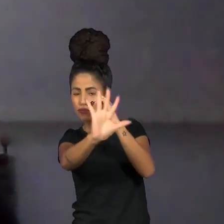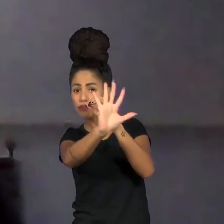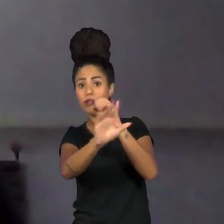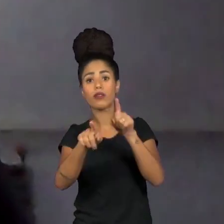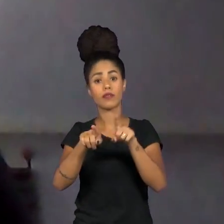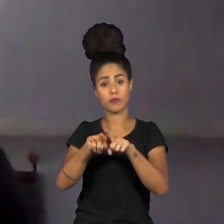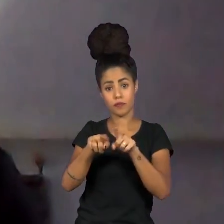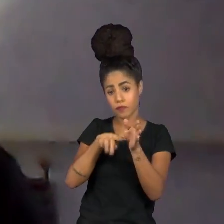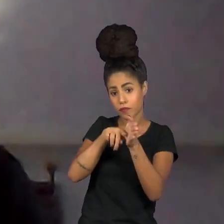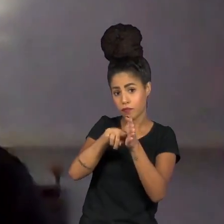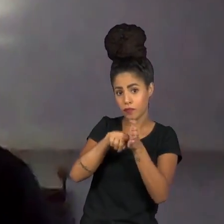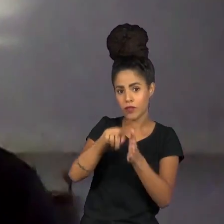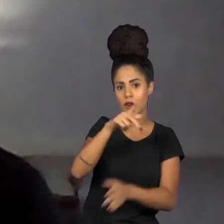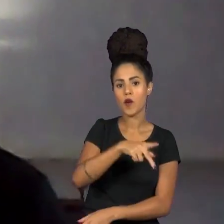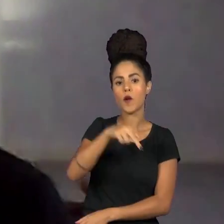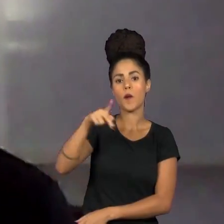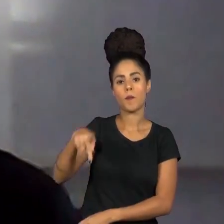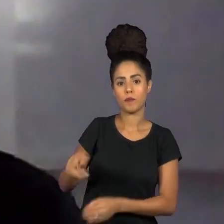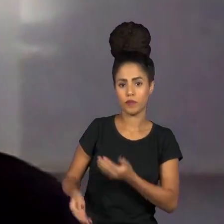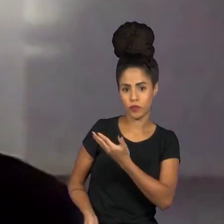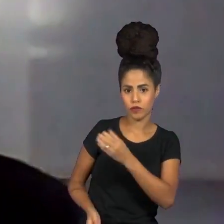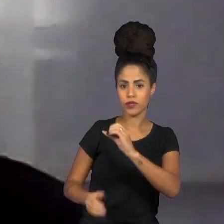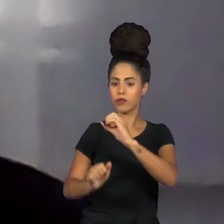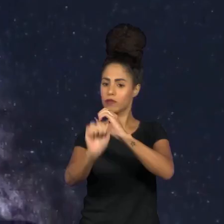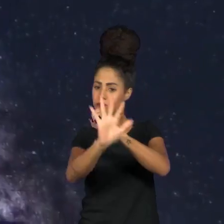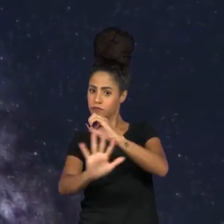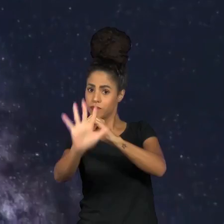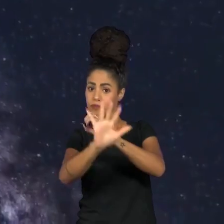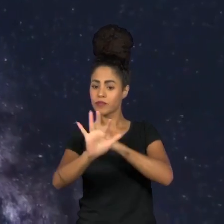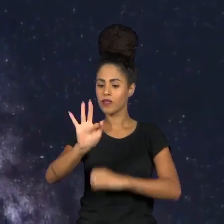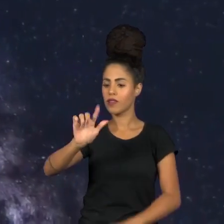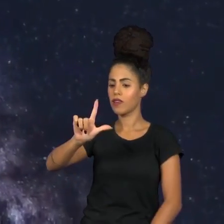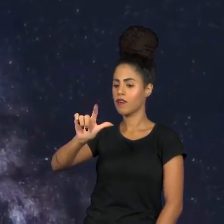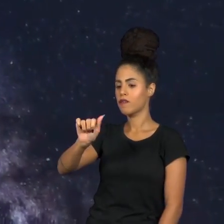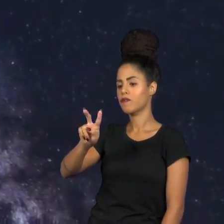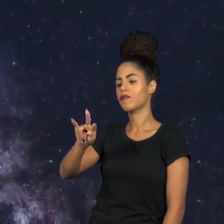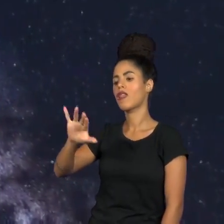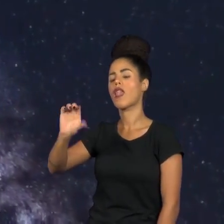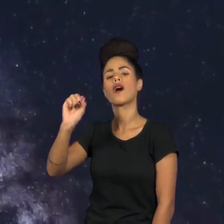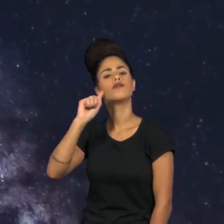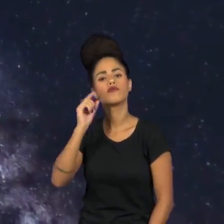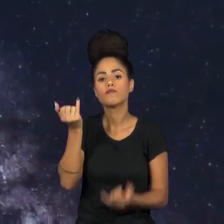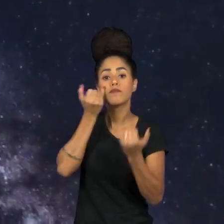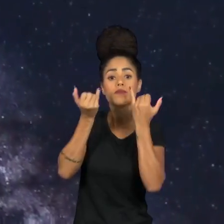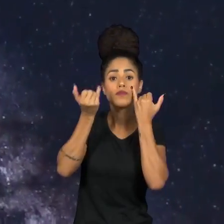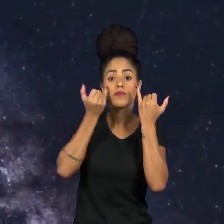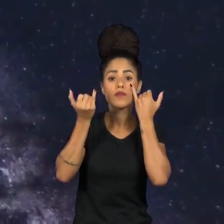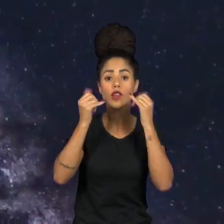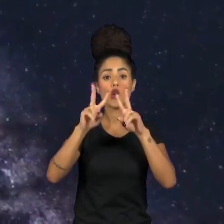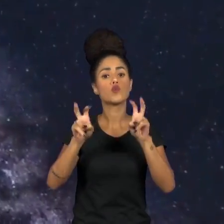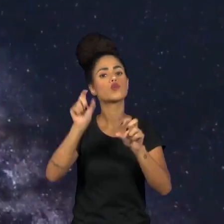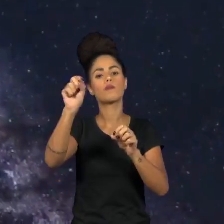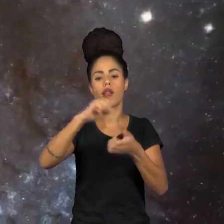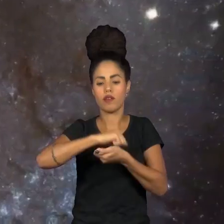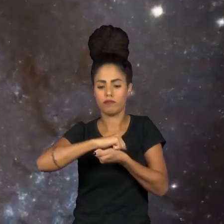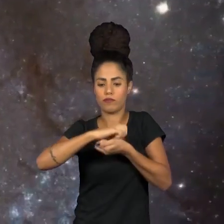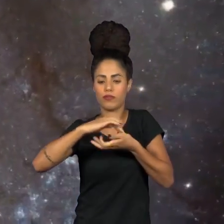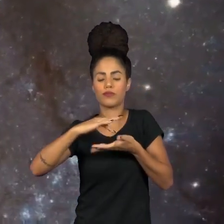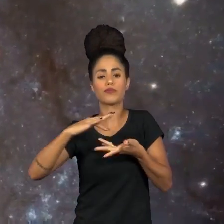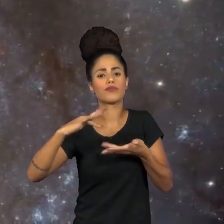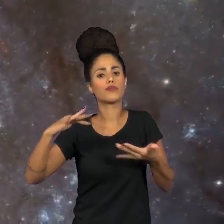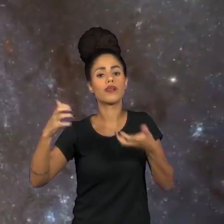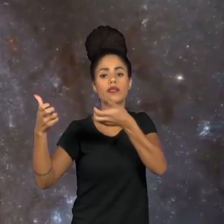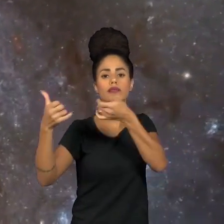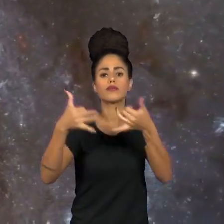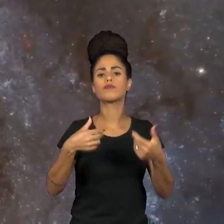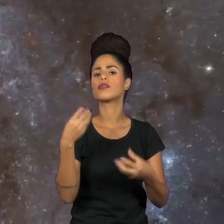O físico e professor de astronomia Flávio Alarsa descomplica informações sobre os corpos celestes e explica